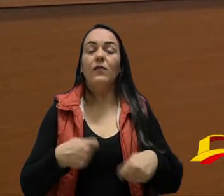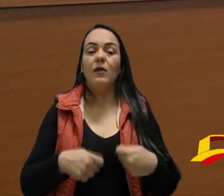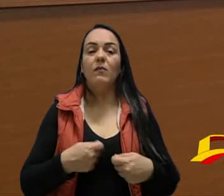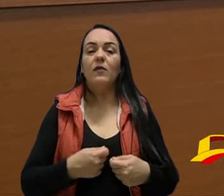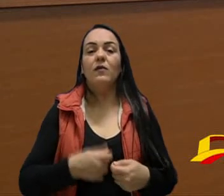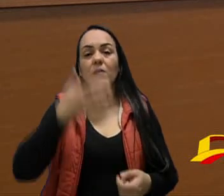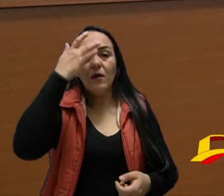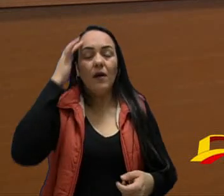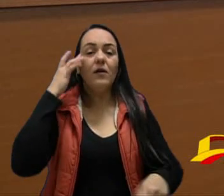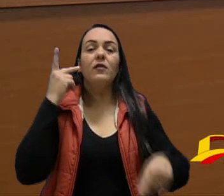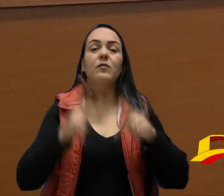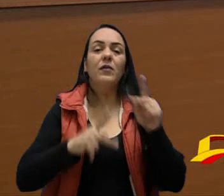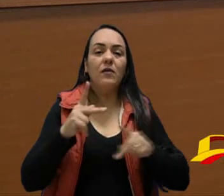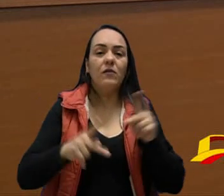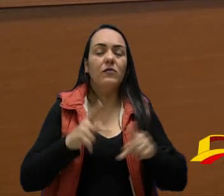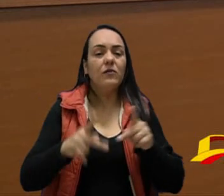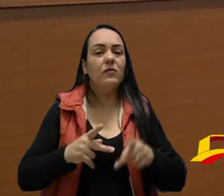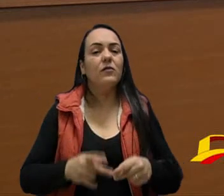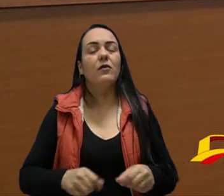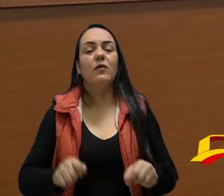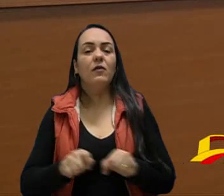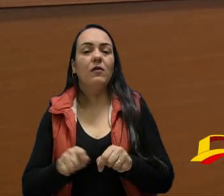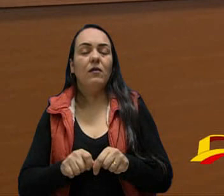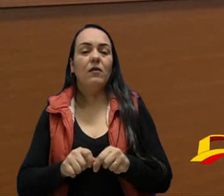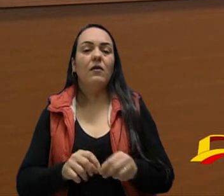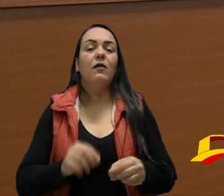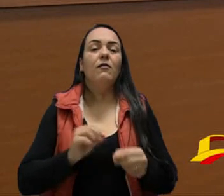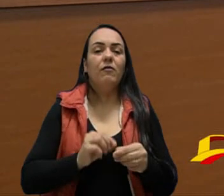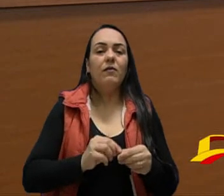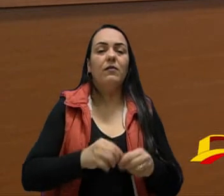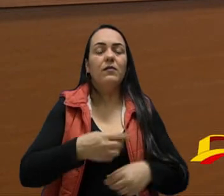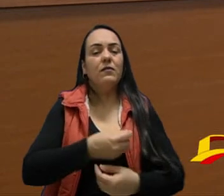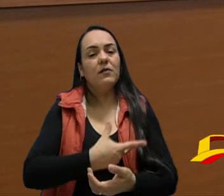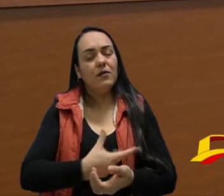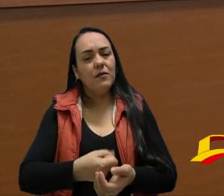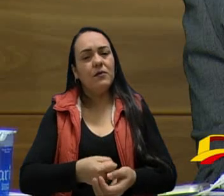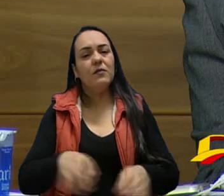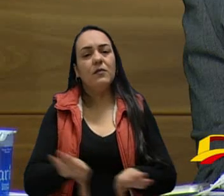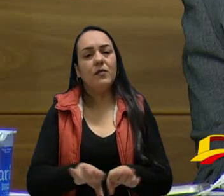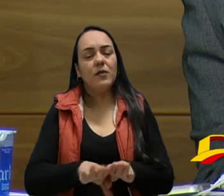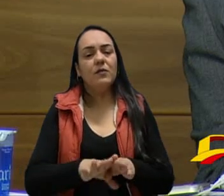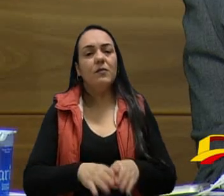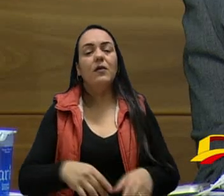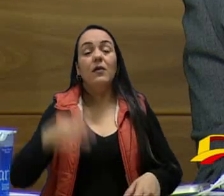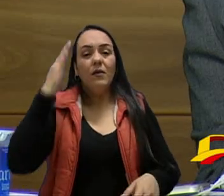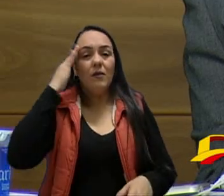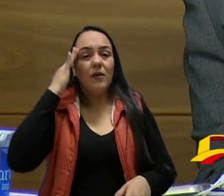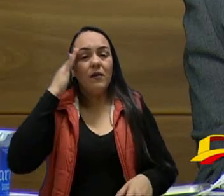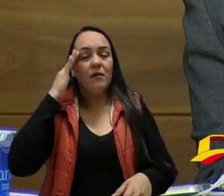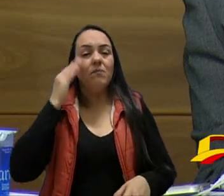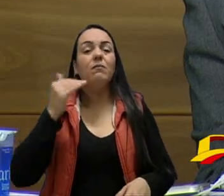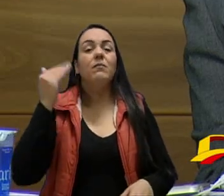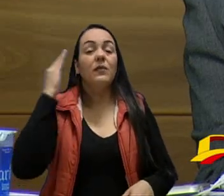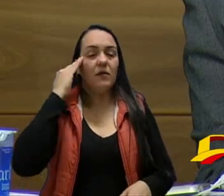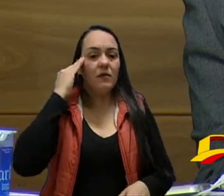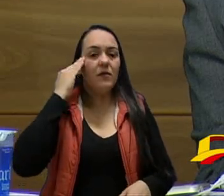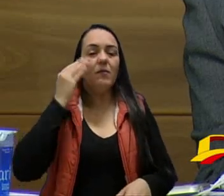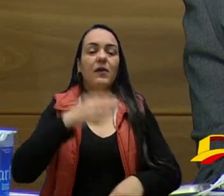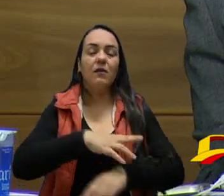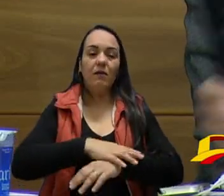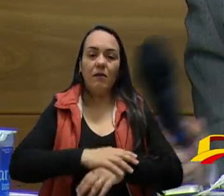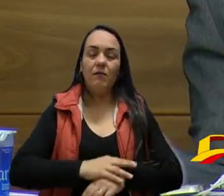testes para a comunidade fica com plantar se alguém quiser complementar e pode correr a nossa fernanda fernanda coradini mas sem perder a